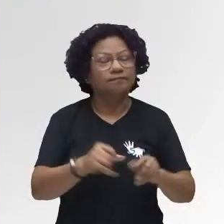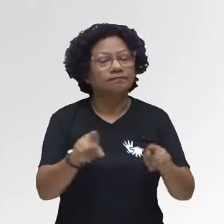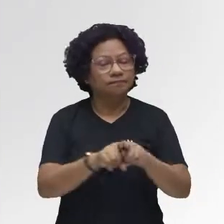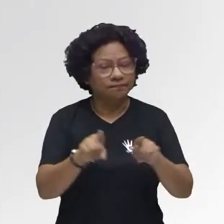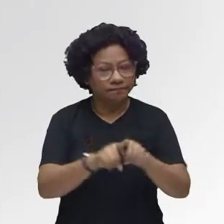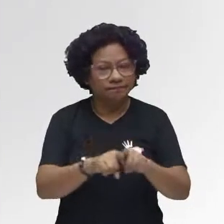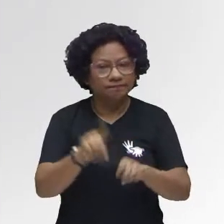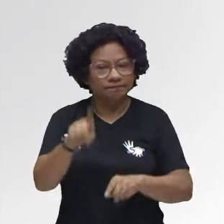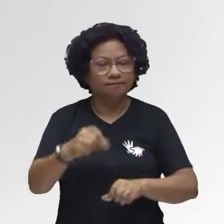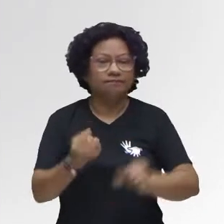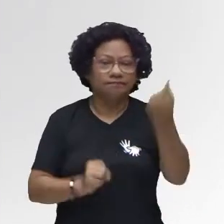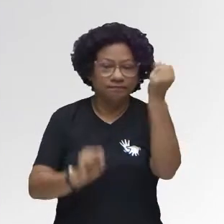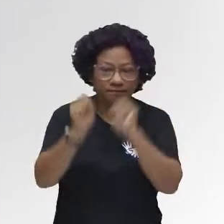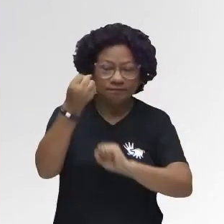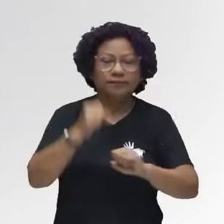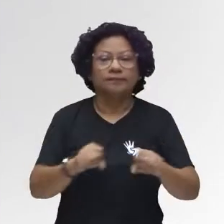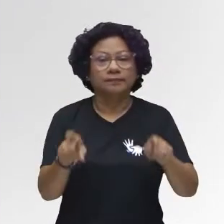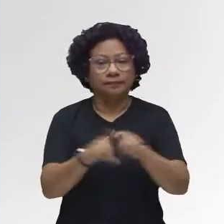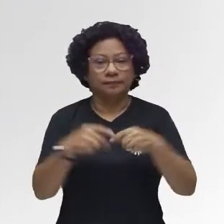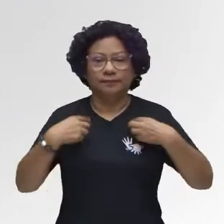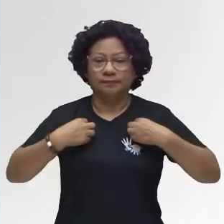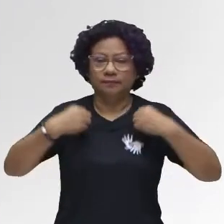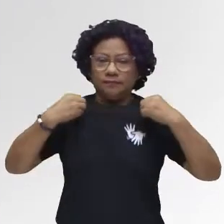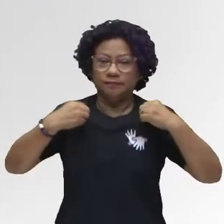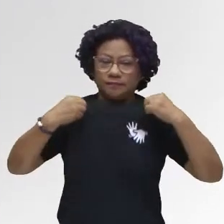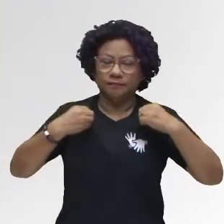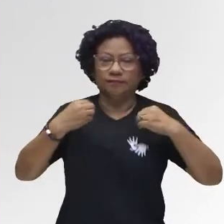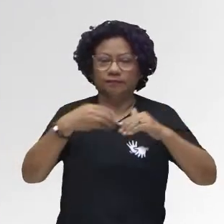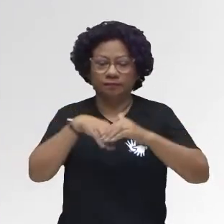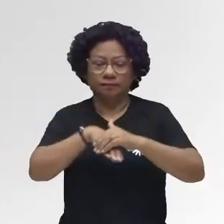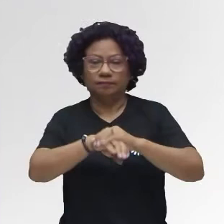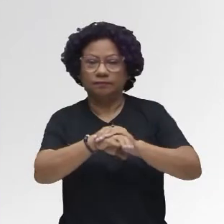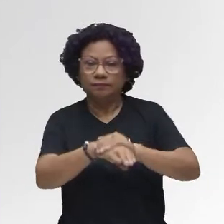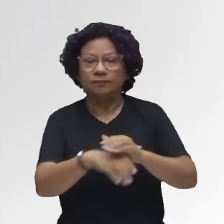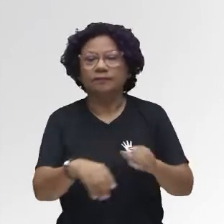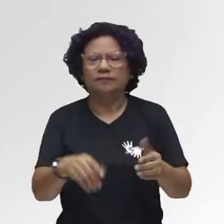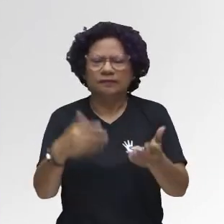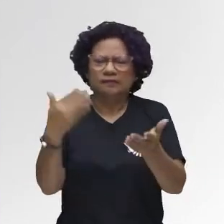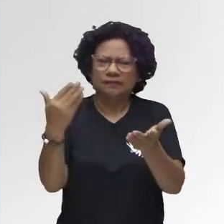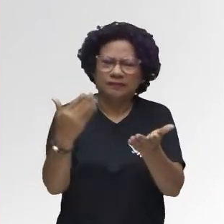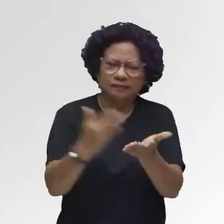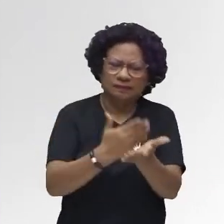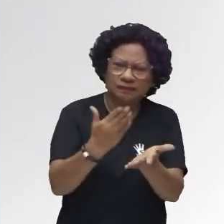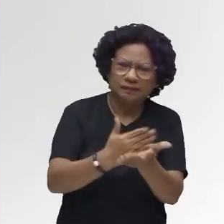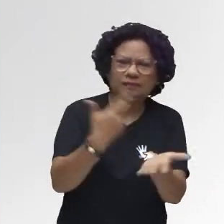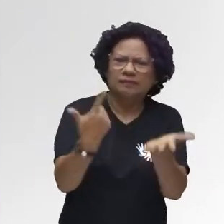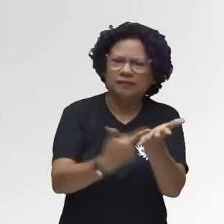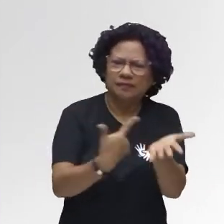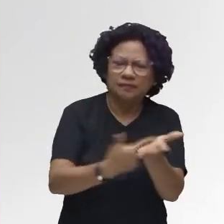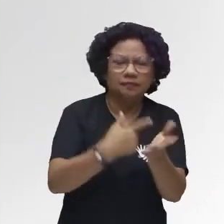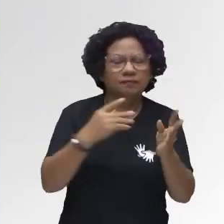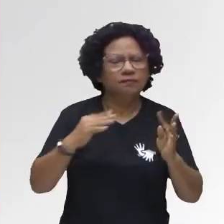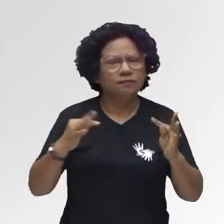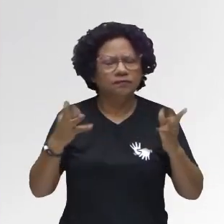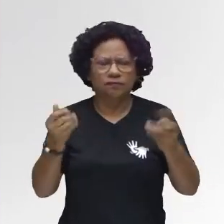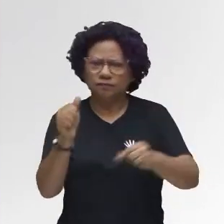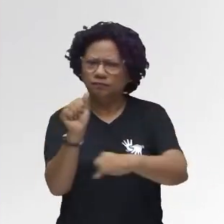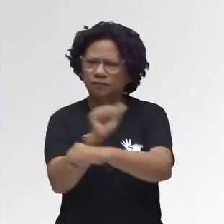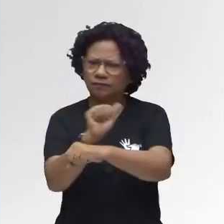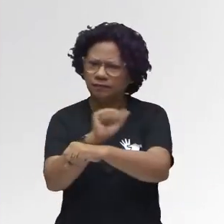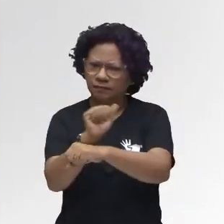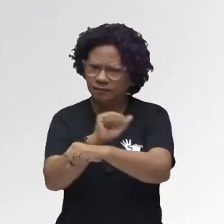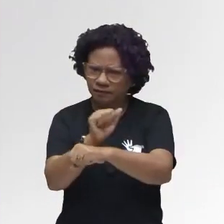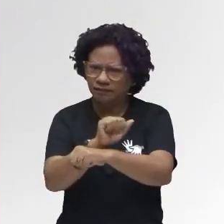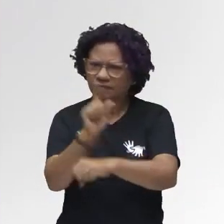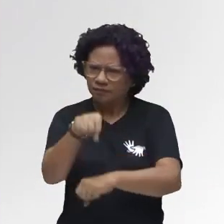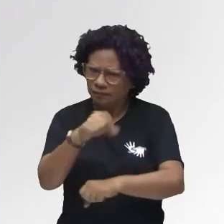coisa, roupas, calçados, livros, isso tudo, carros e os automóveis, as motos,